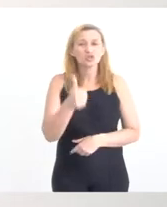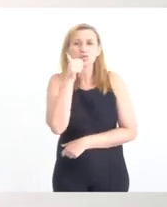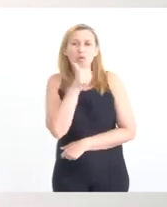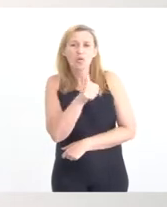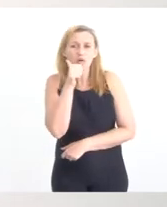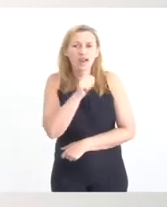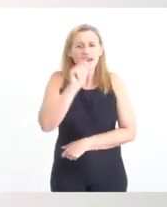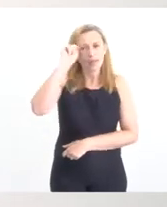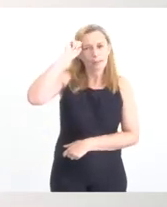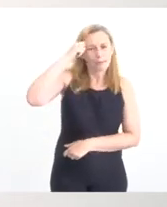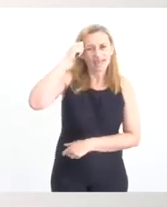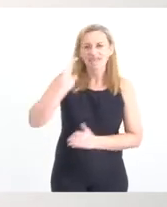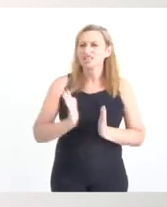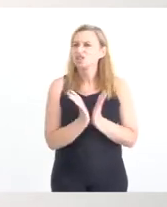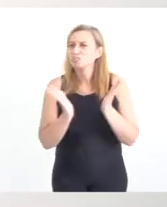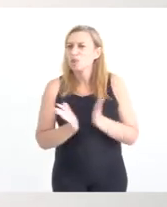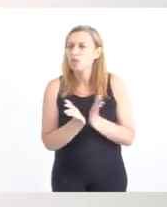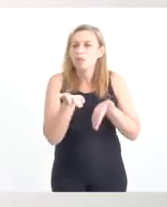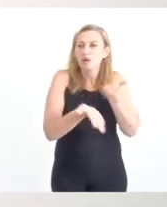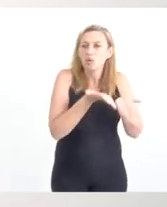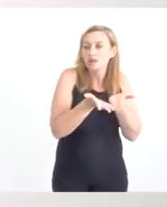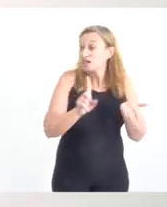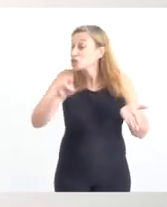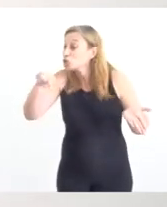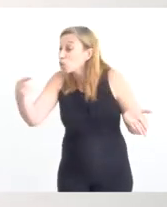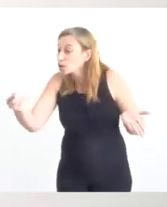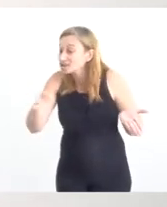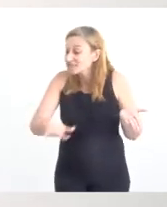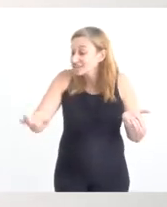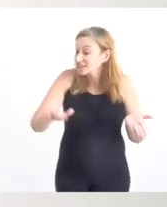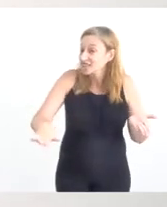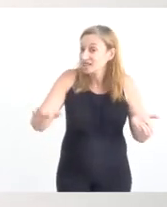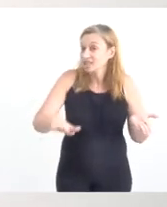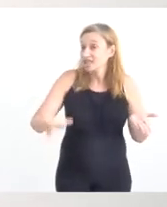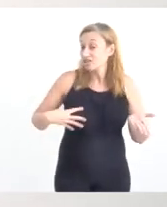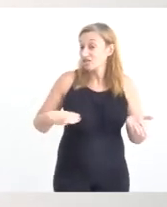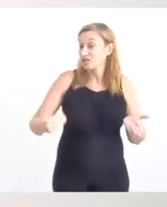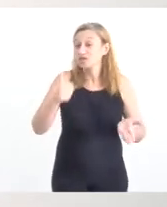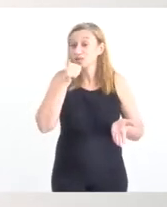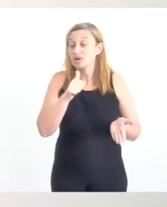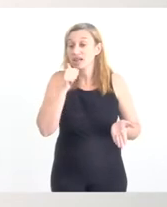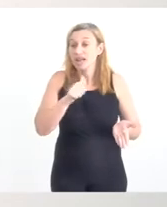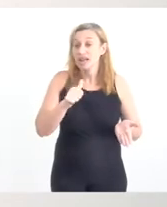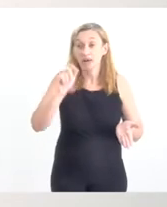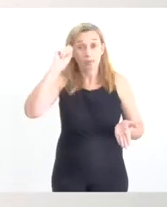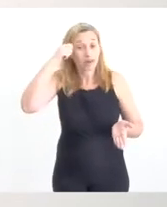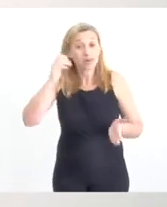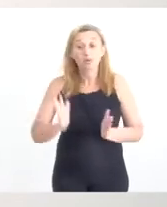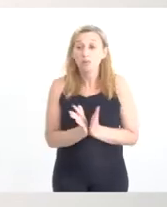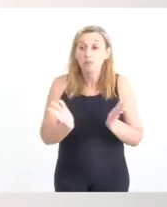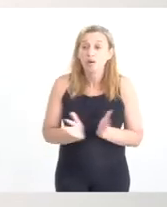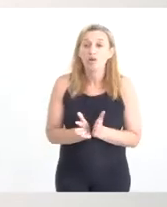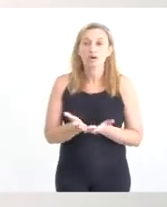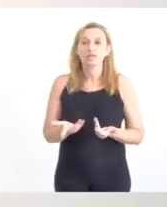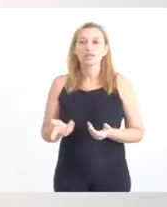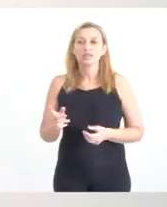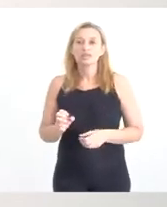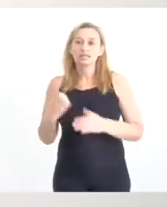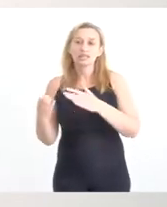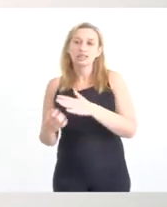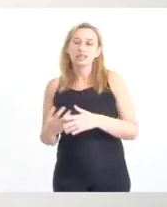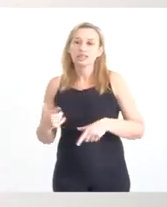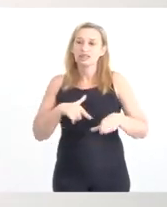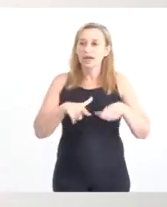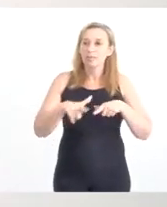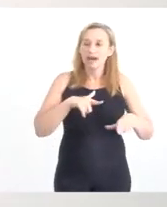mulheres pretas pobres para cuidar de outras crianças filhos de mulheres pretos pobres que são empregadas